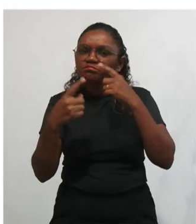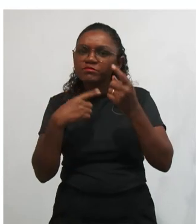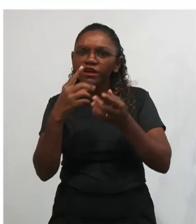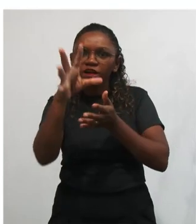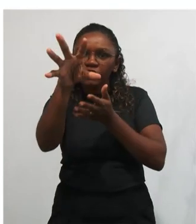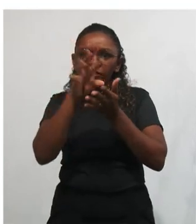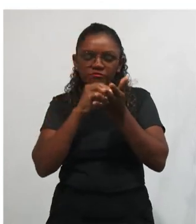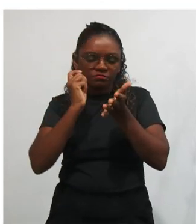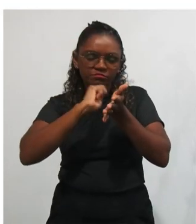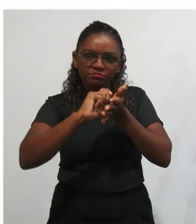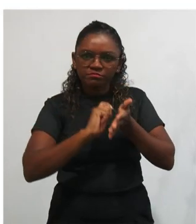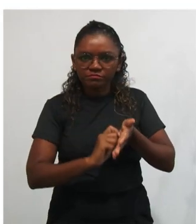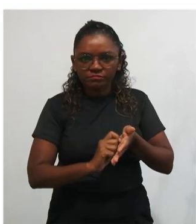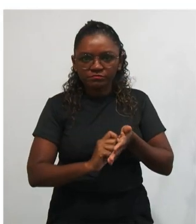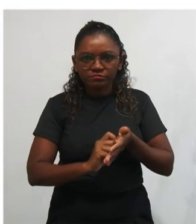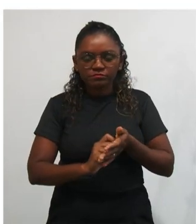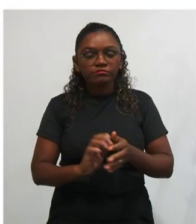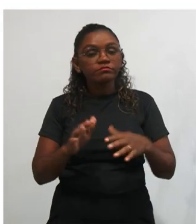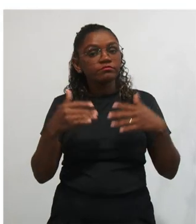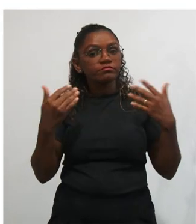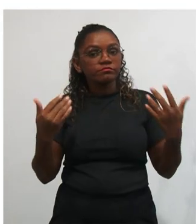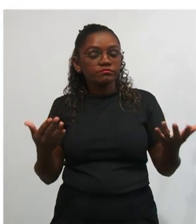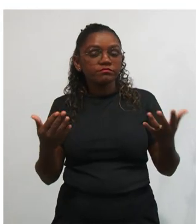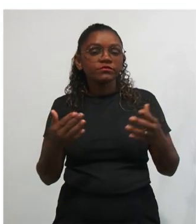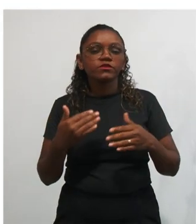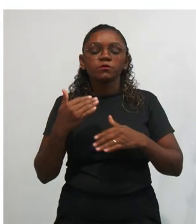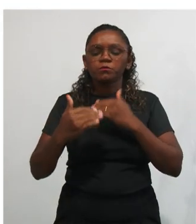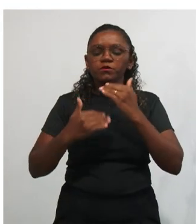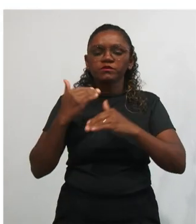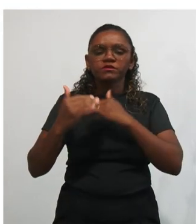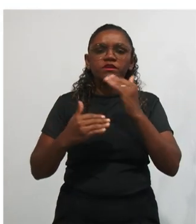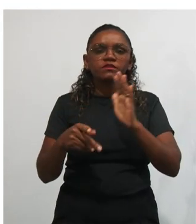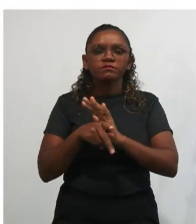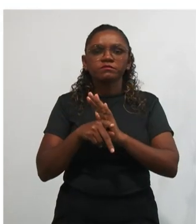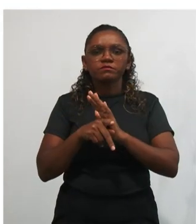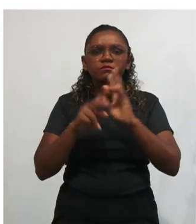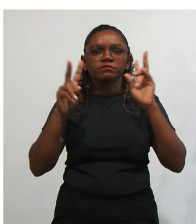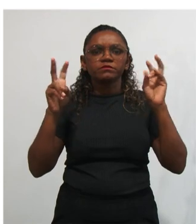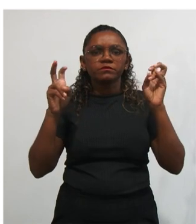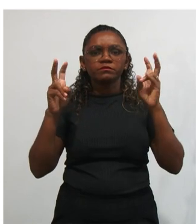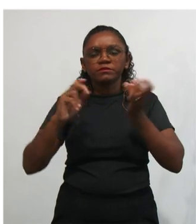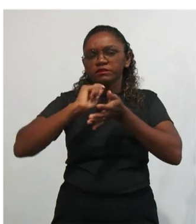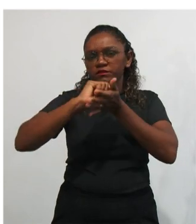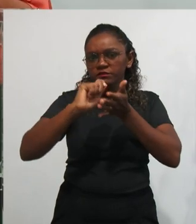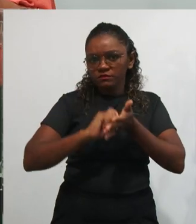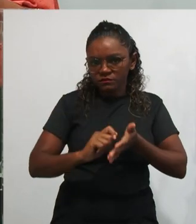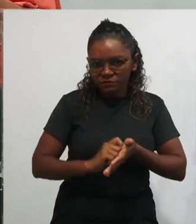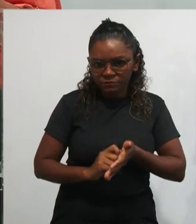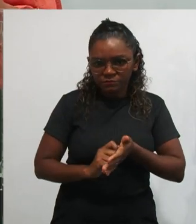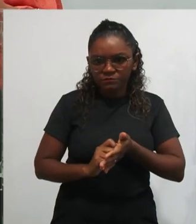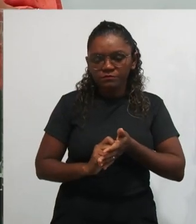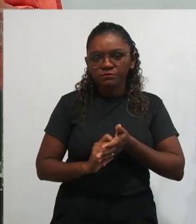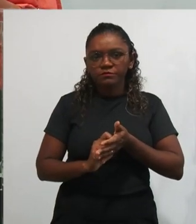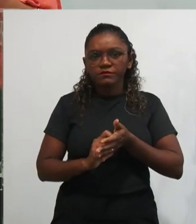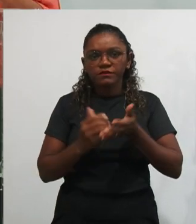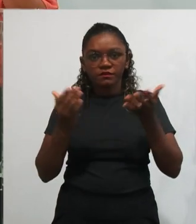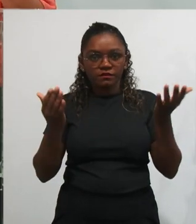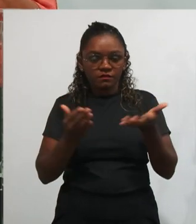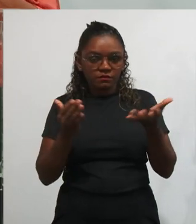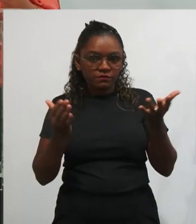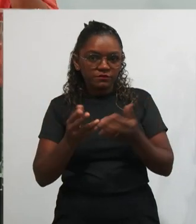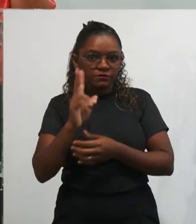Ah quando a gente fala então do processo da escrita antes que a gente possa adentrar propriamente dito